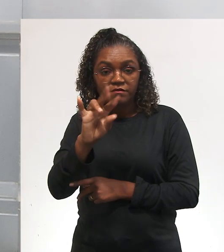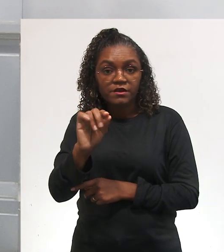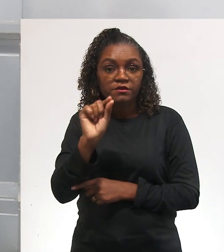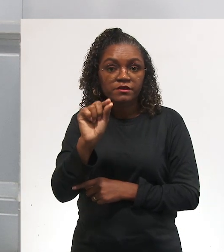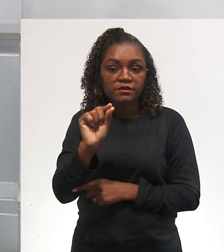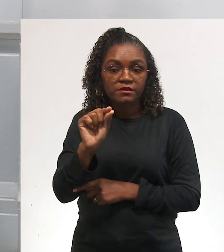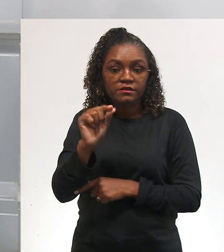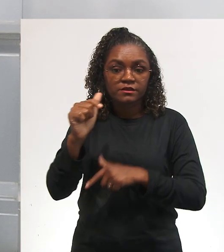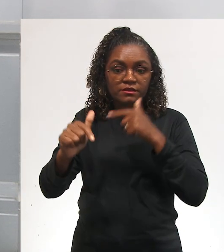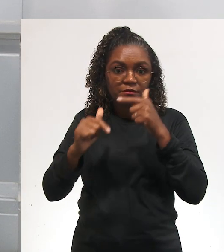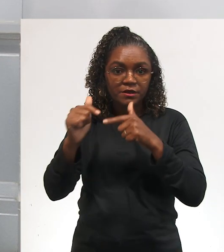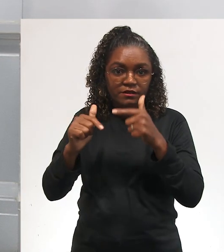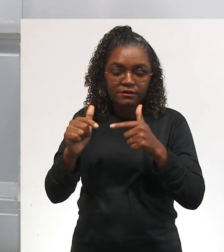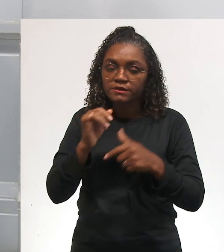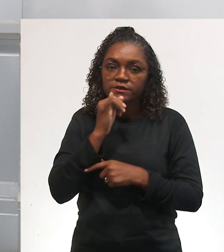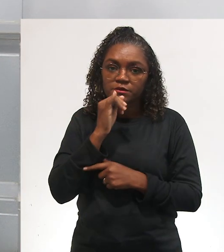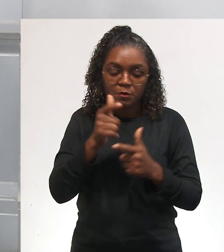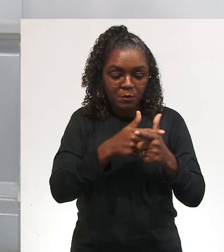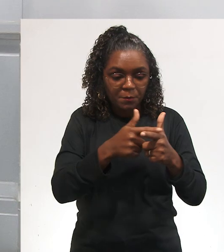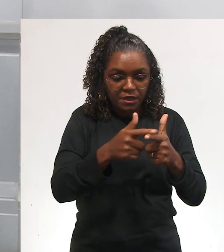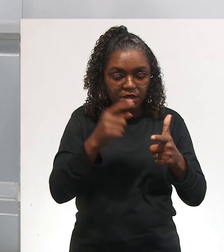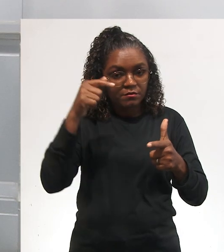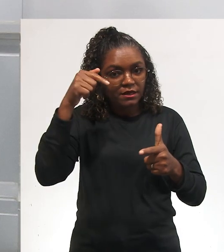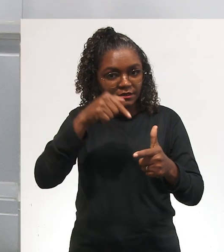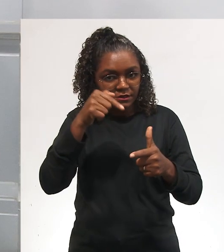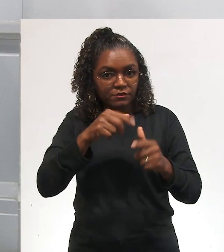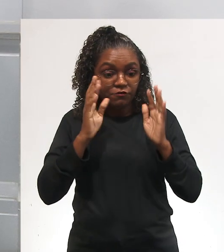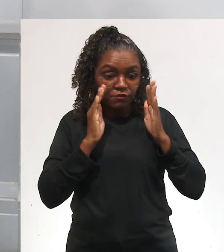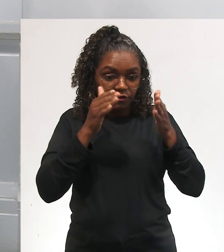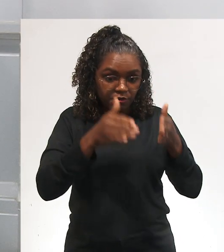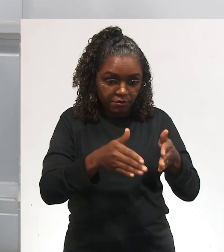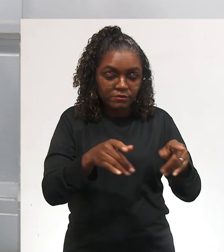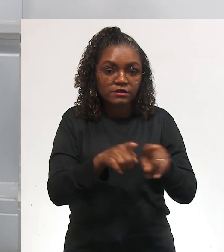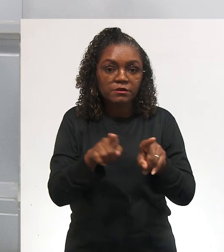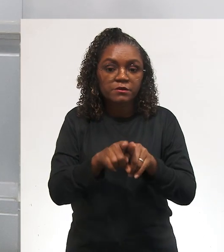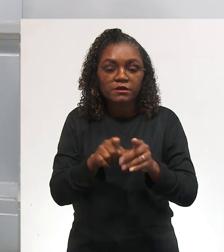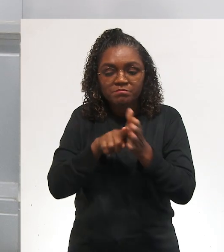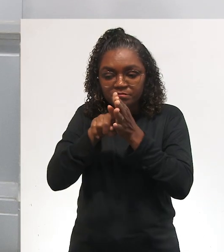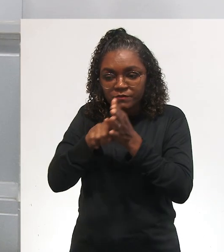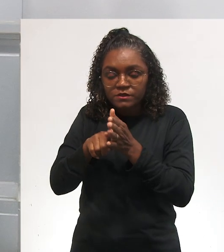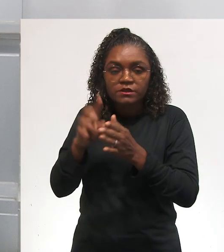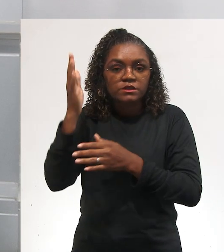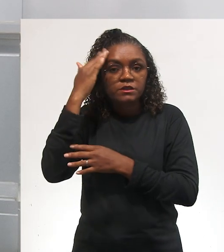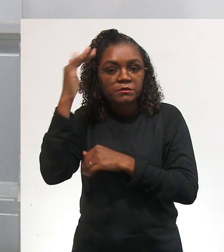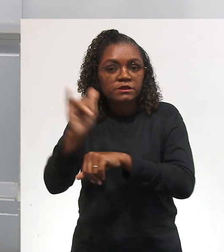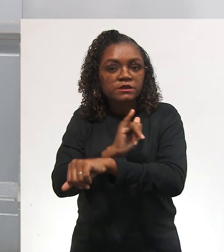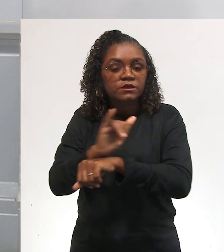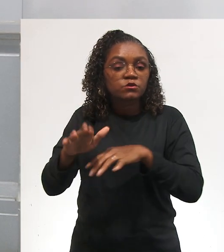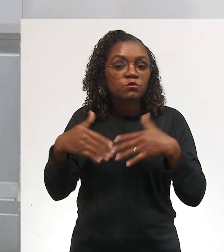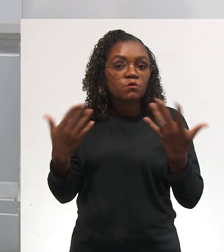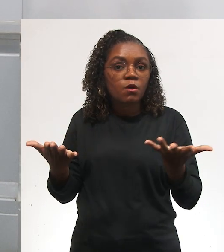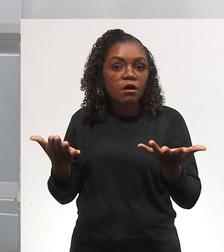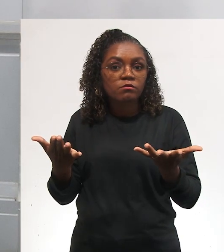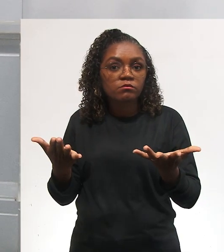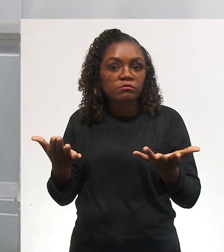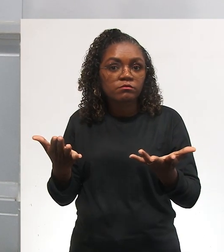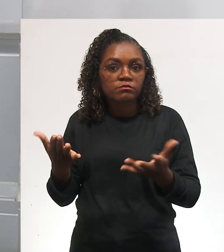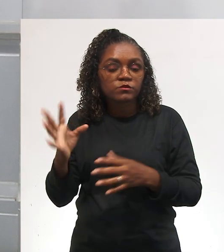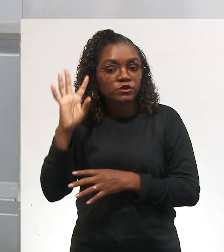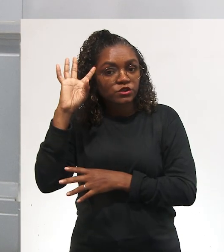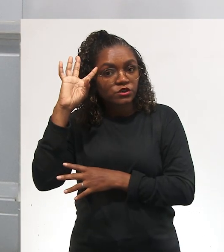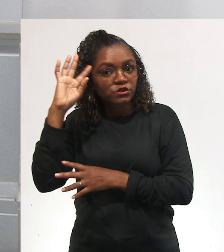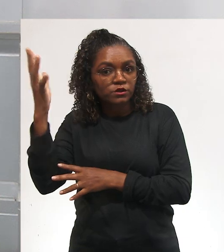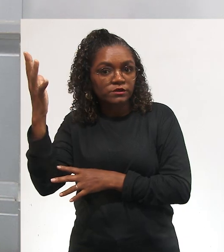estar trabalhando o problema, né? E vai buscar a solução do problema. Então, a ideia é essa,